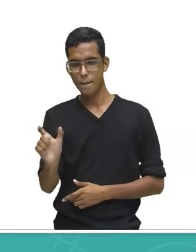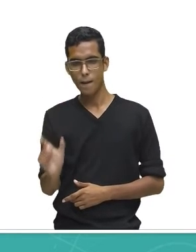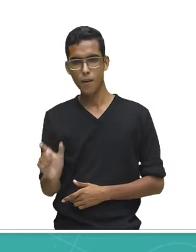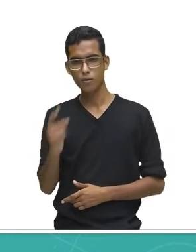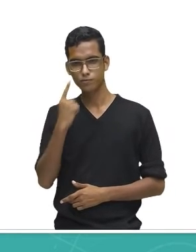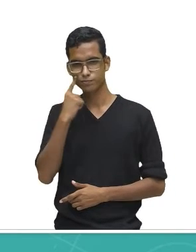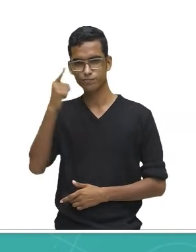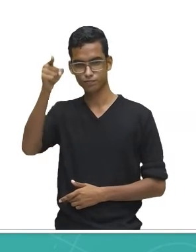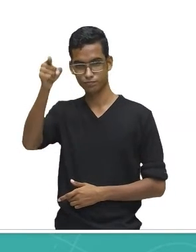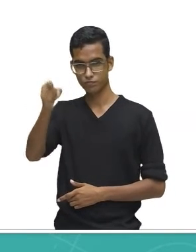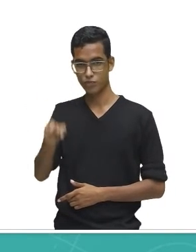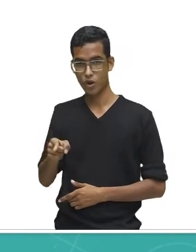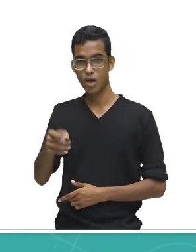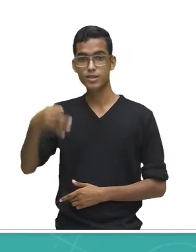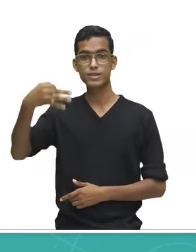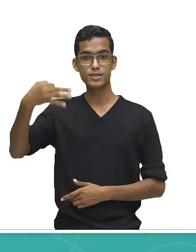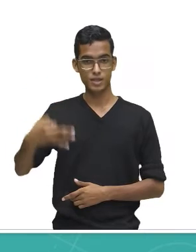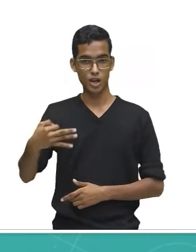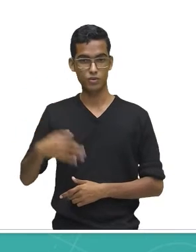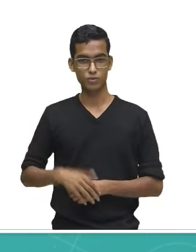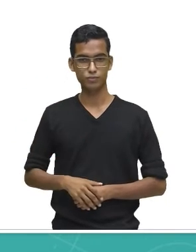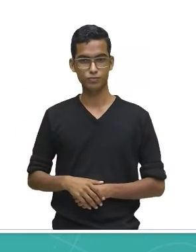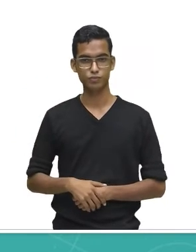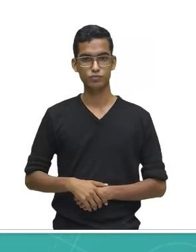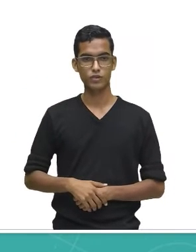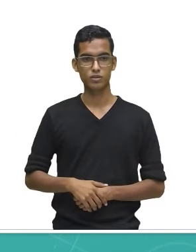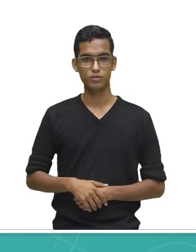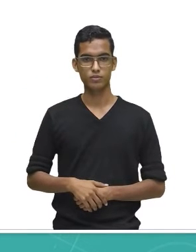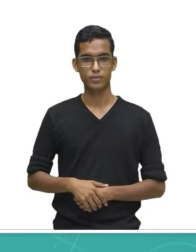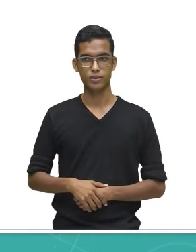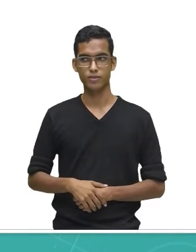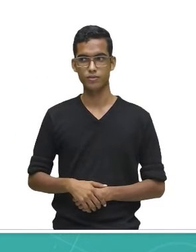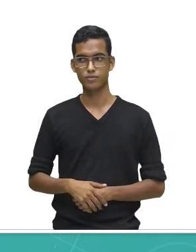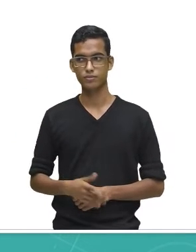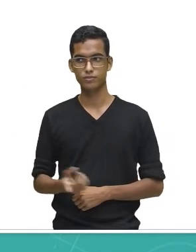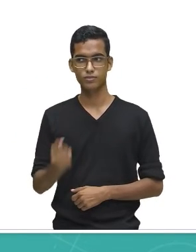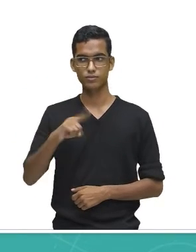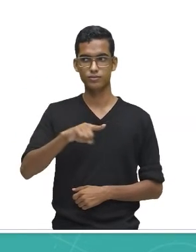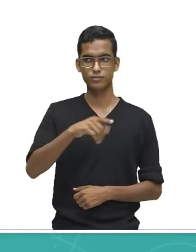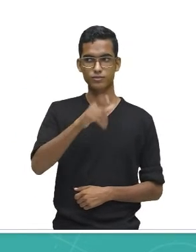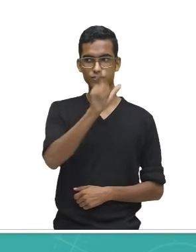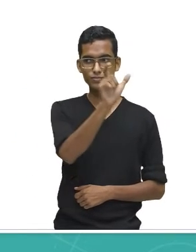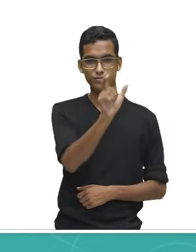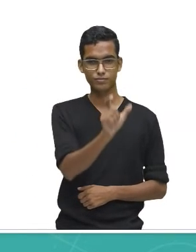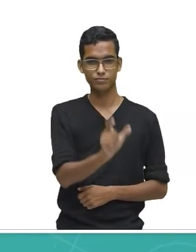de bebedouro. Isso é caso de pronúncia, né?